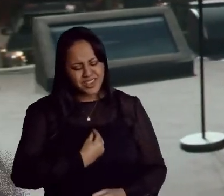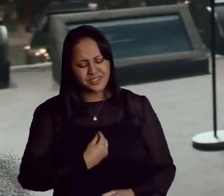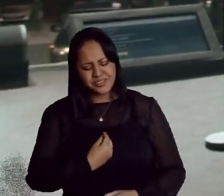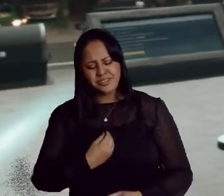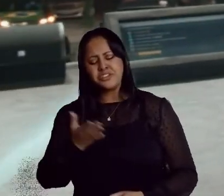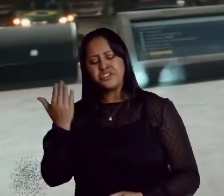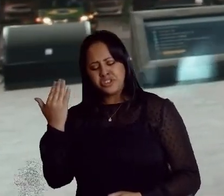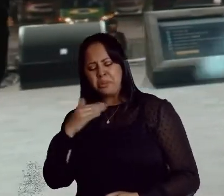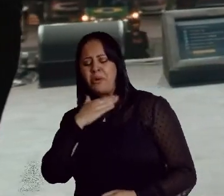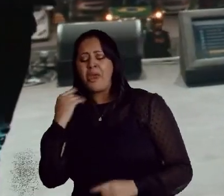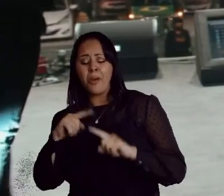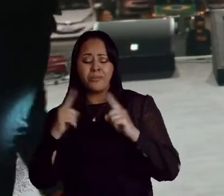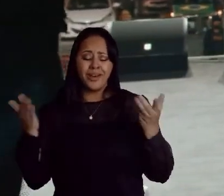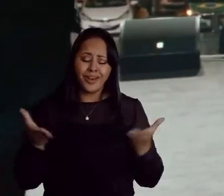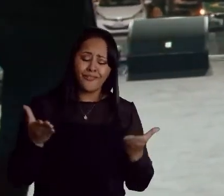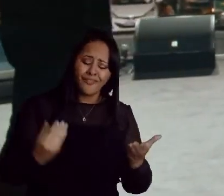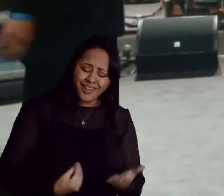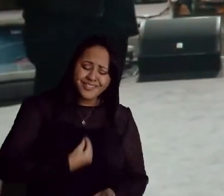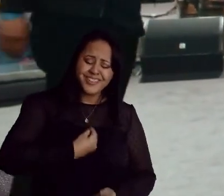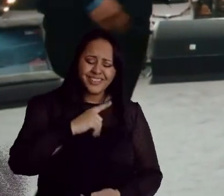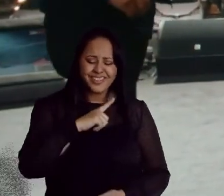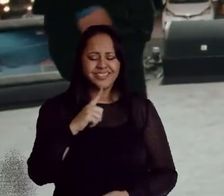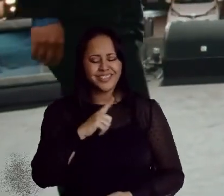imolado está vivo.